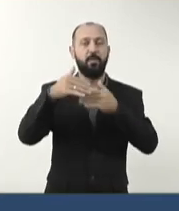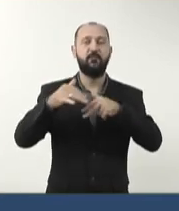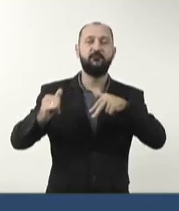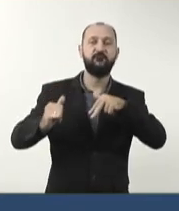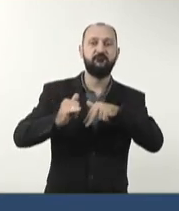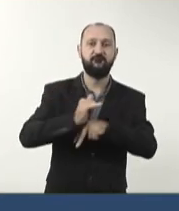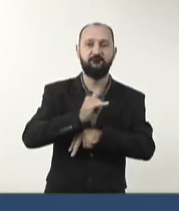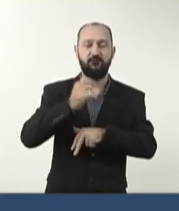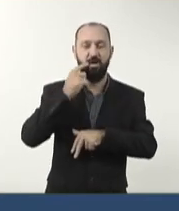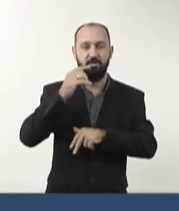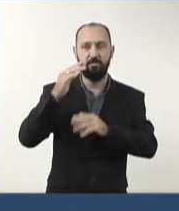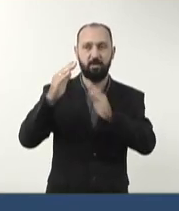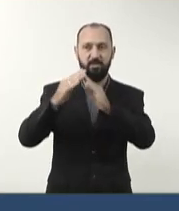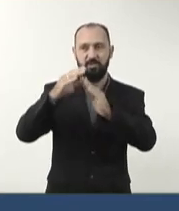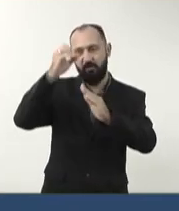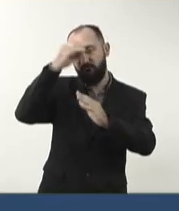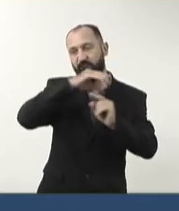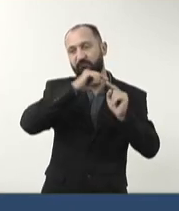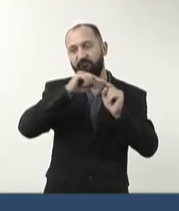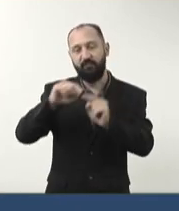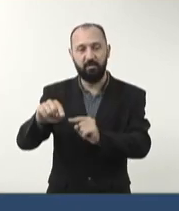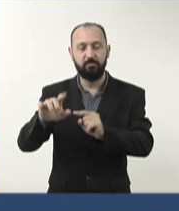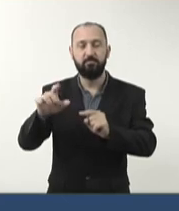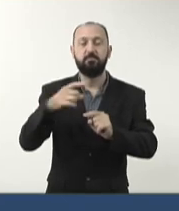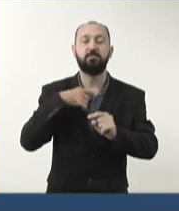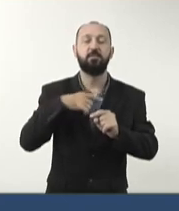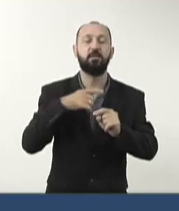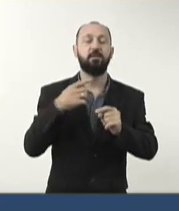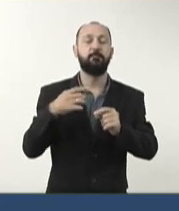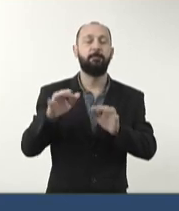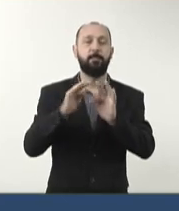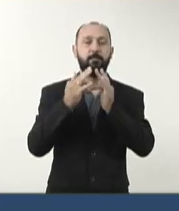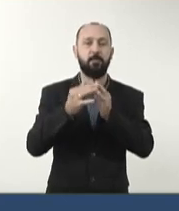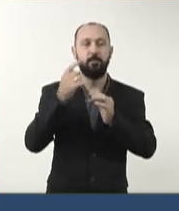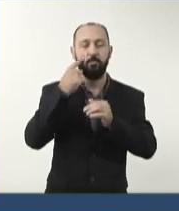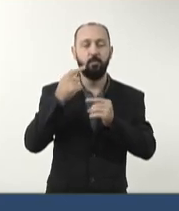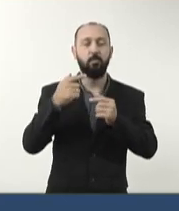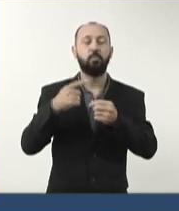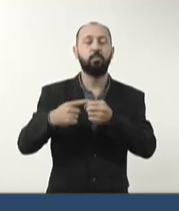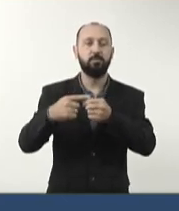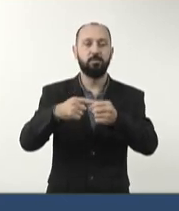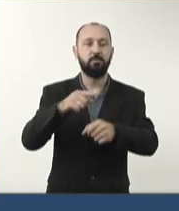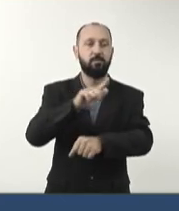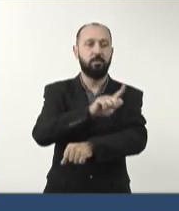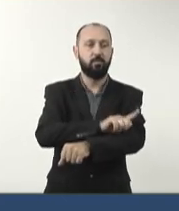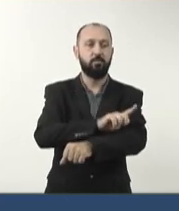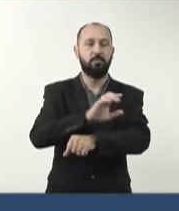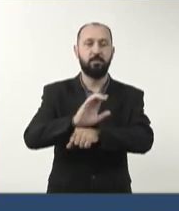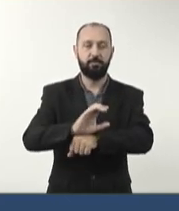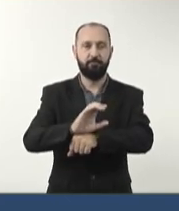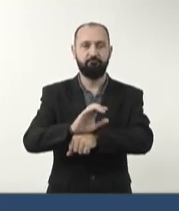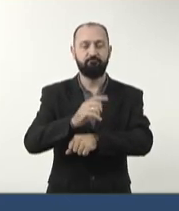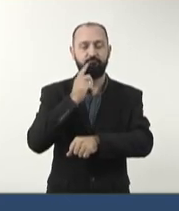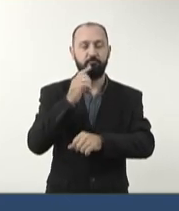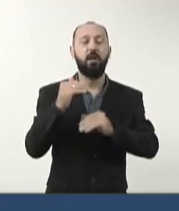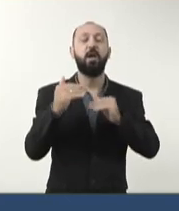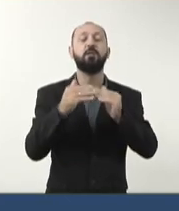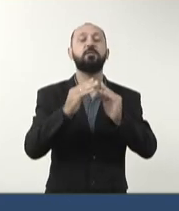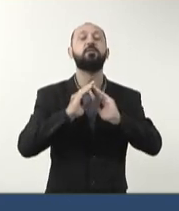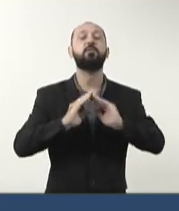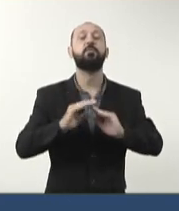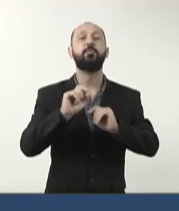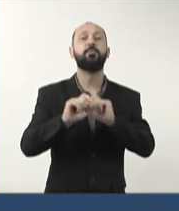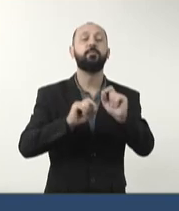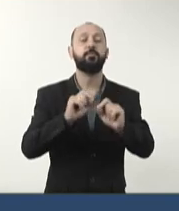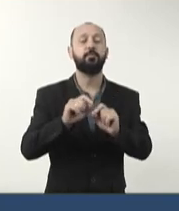de violência doméstica e familiar no município de Laguna Carapã. A presente indicação atende um pedido